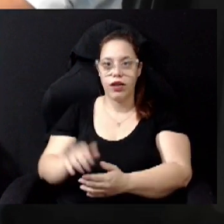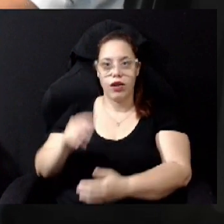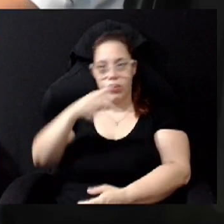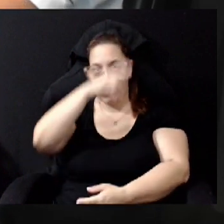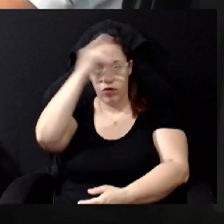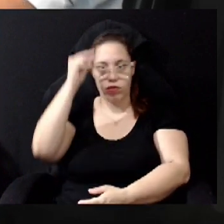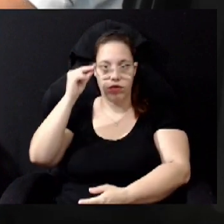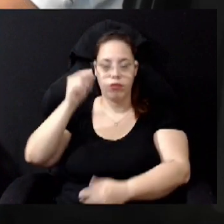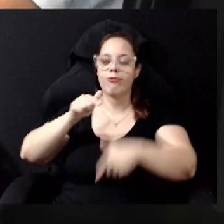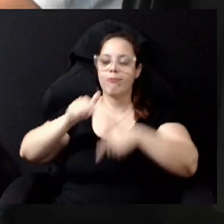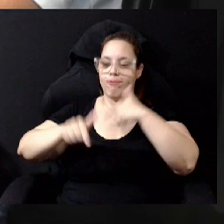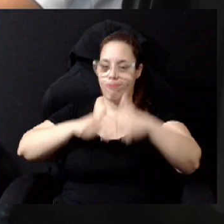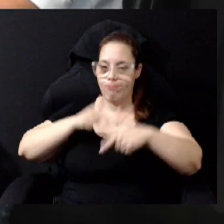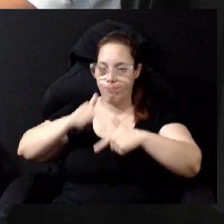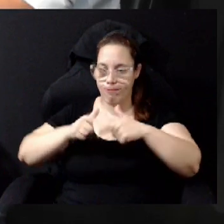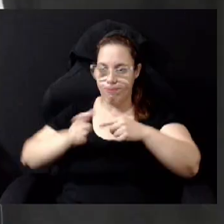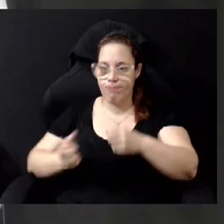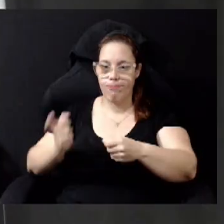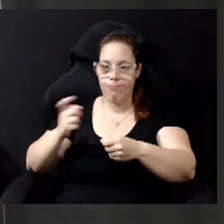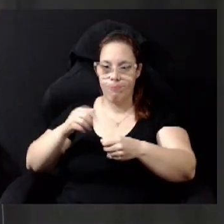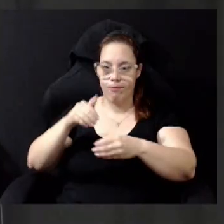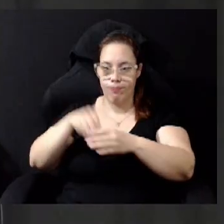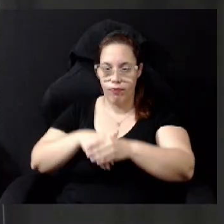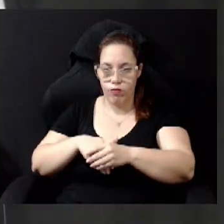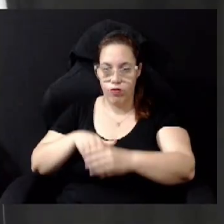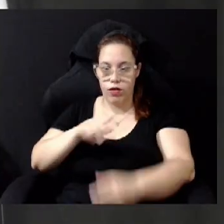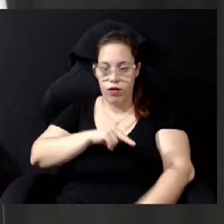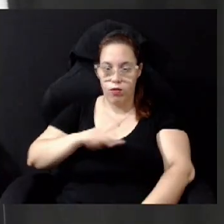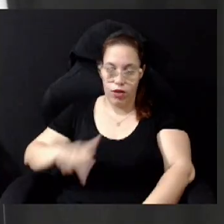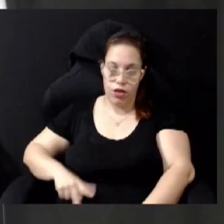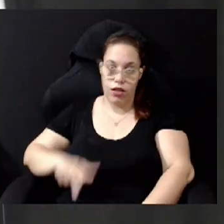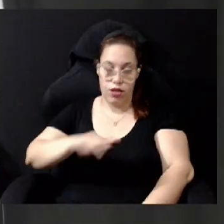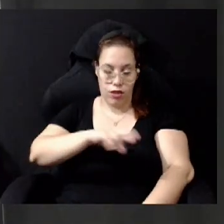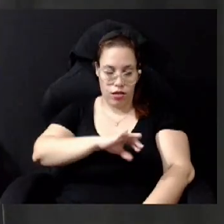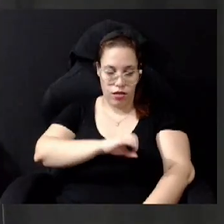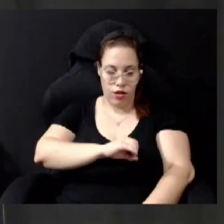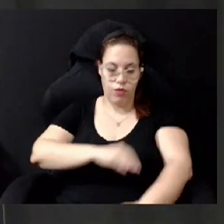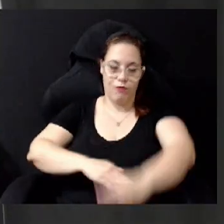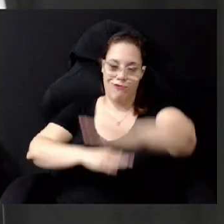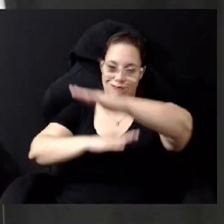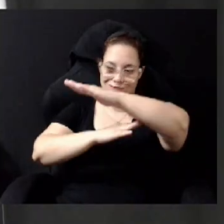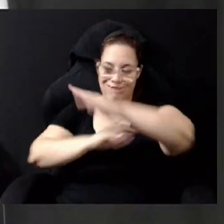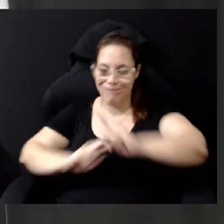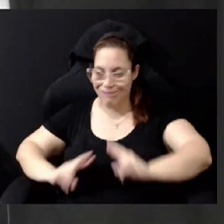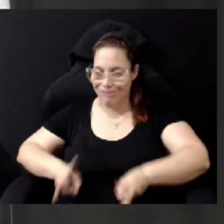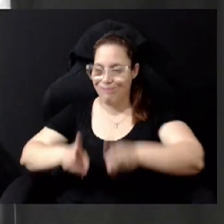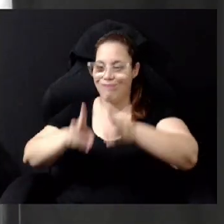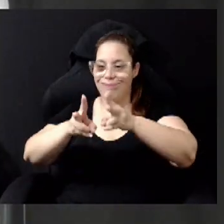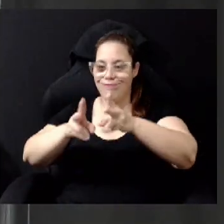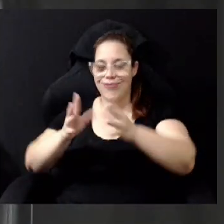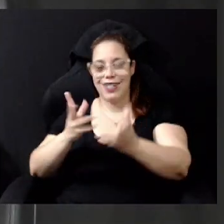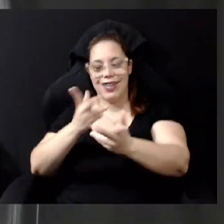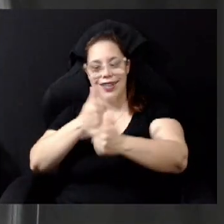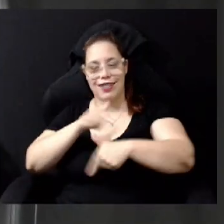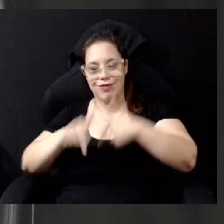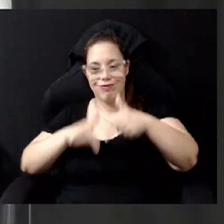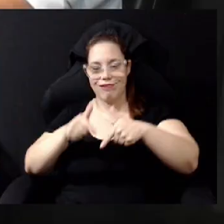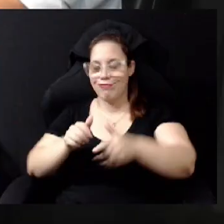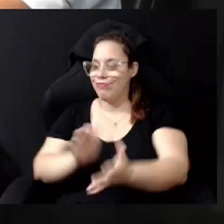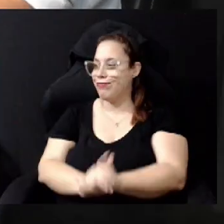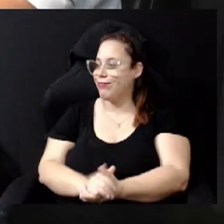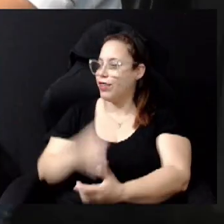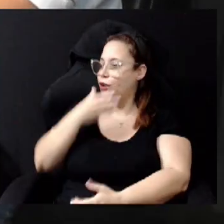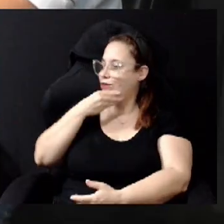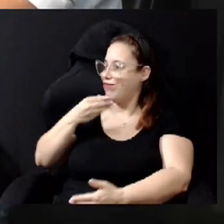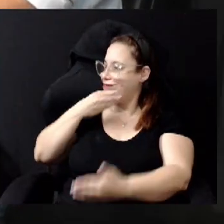trabalhar para reeleger o nosso presidente Rossini, a presidente da casa, para continuarmos esse lindo trabalho que vem sendo feito. Carmo, muito